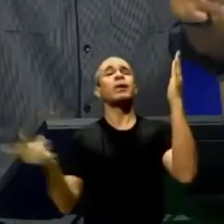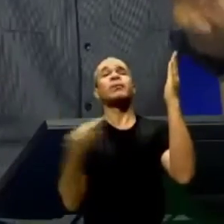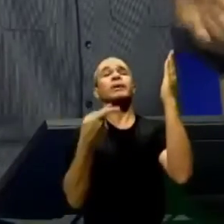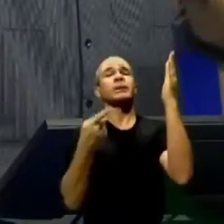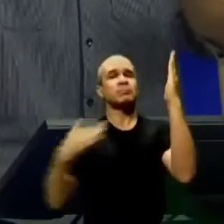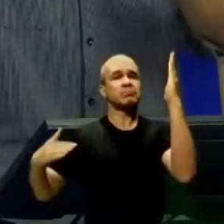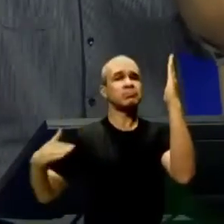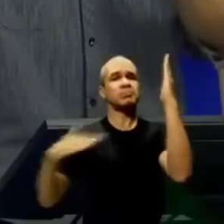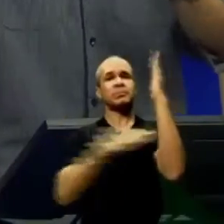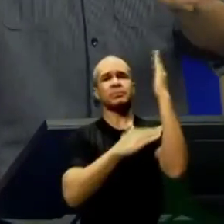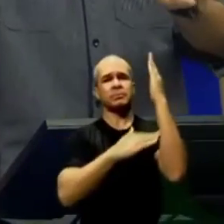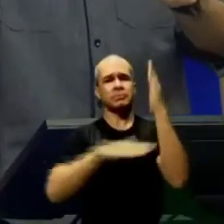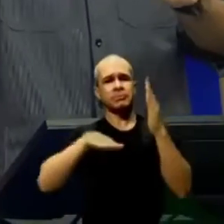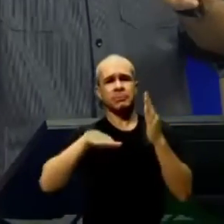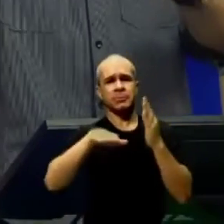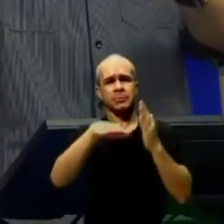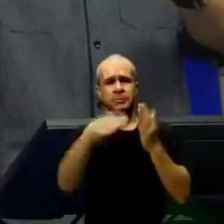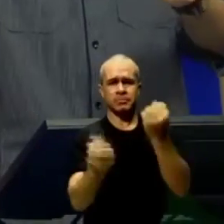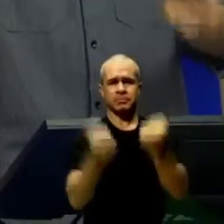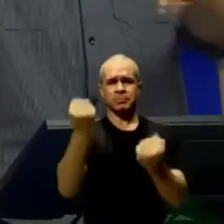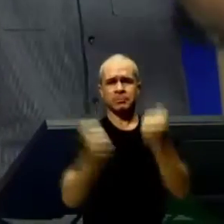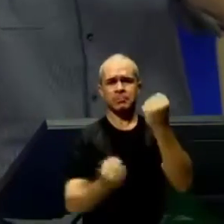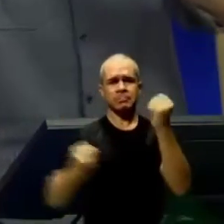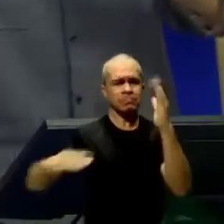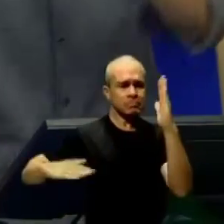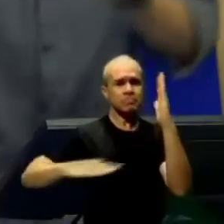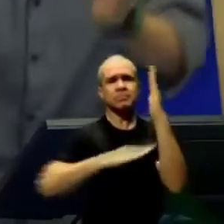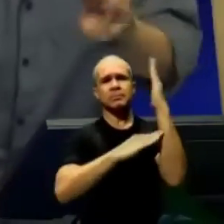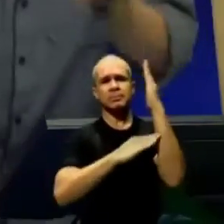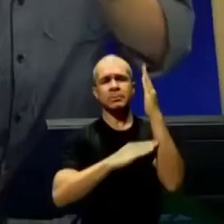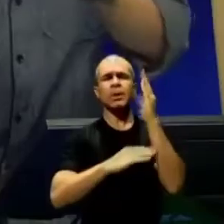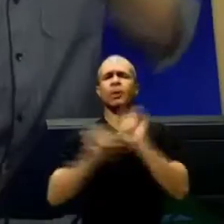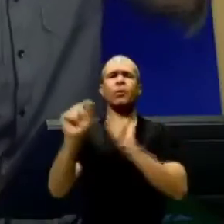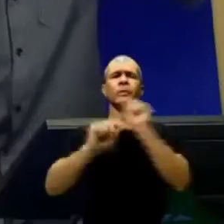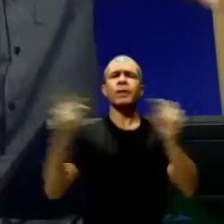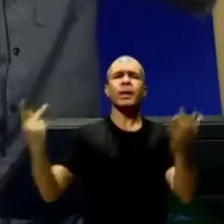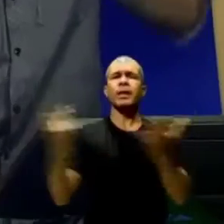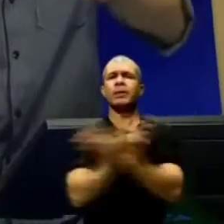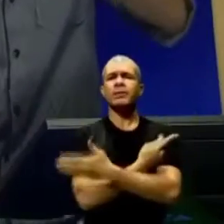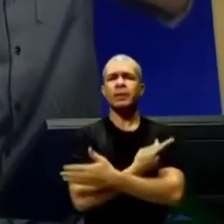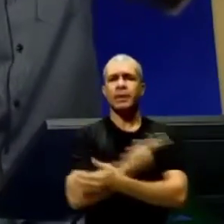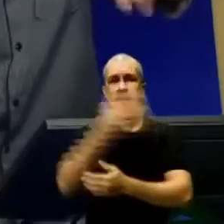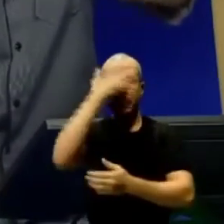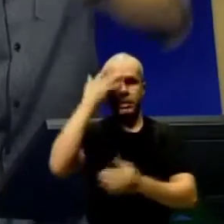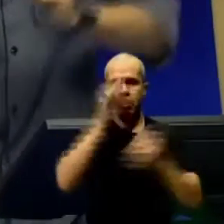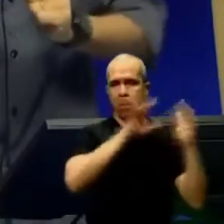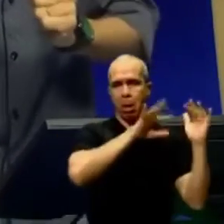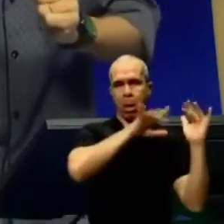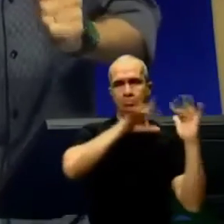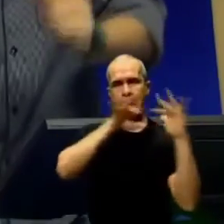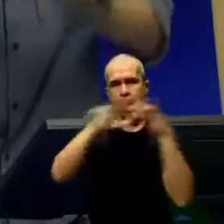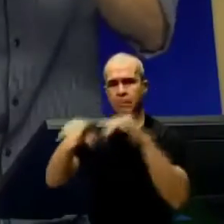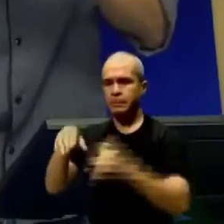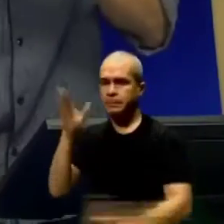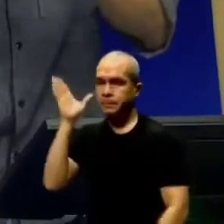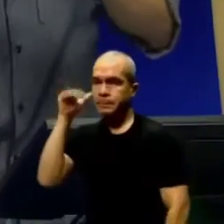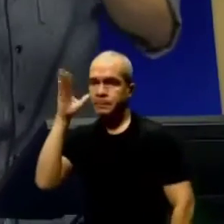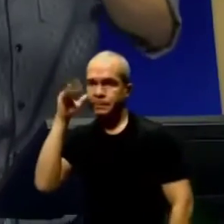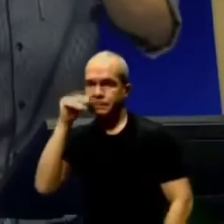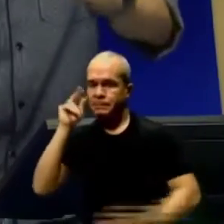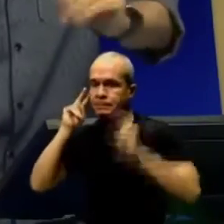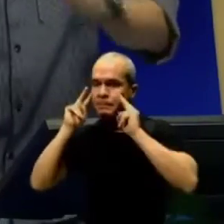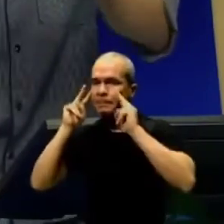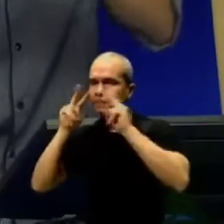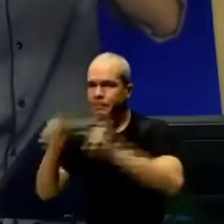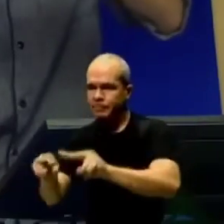pessoal? Enche de curioso, não é verdade? Primeira coisa que acontece, enche de curioso para saber se a vítima está viva ou morta. Se